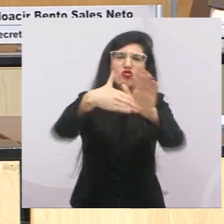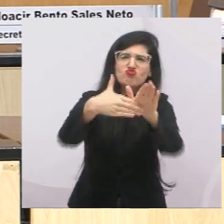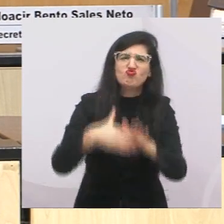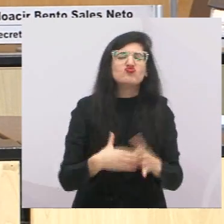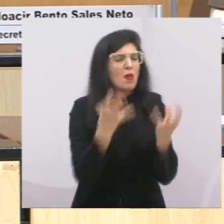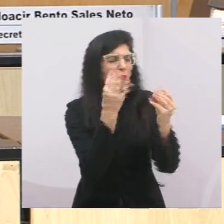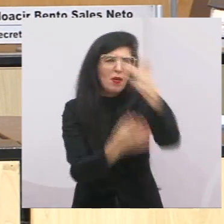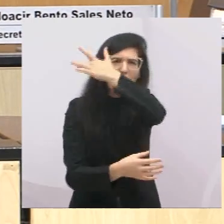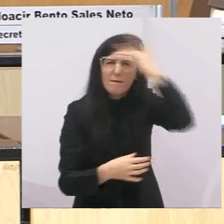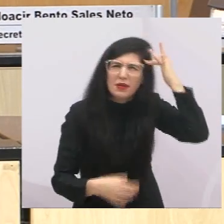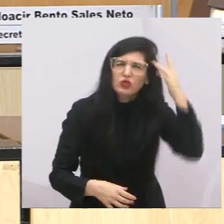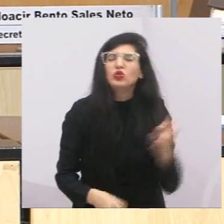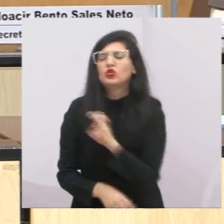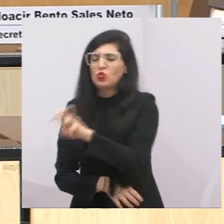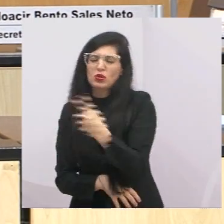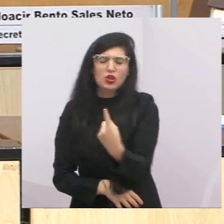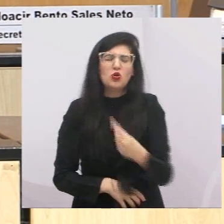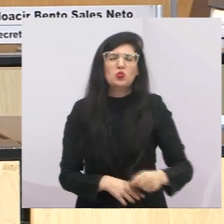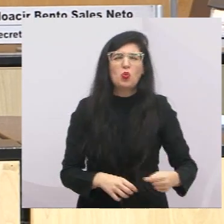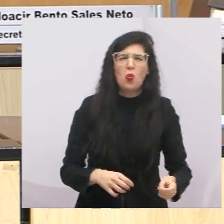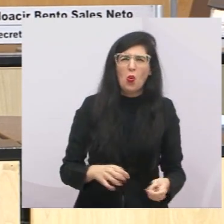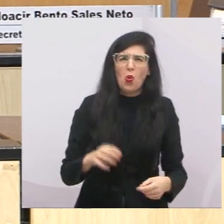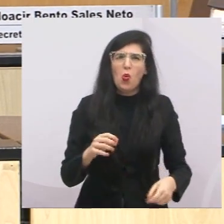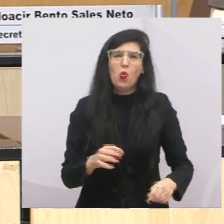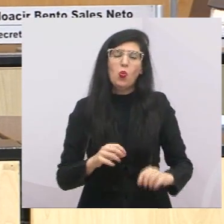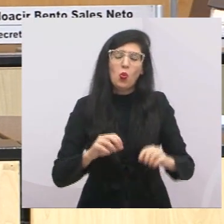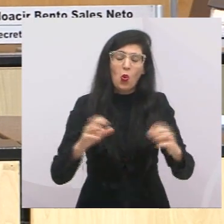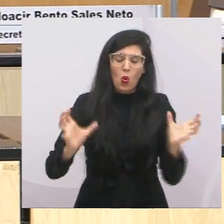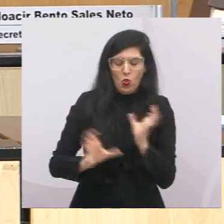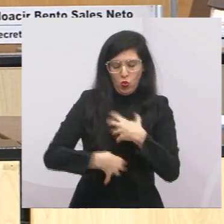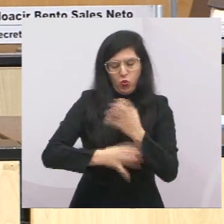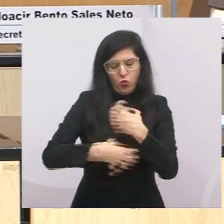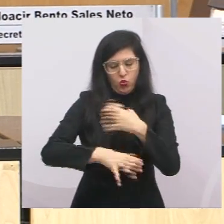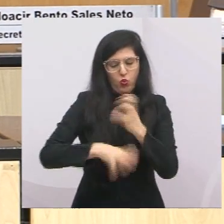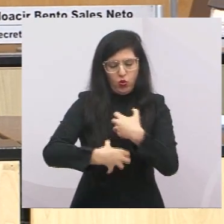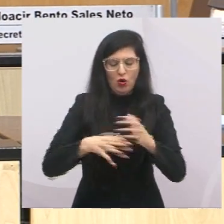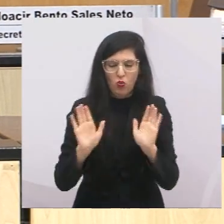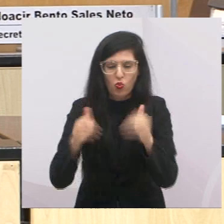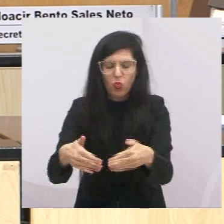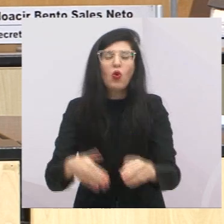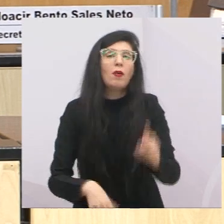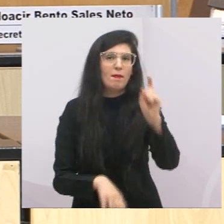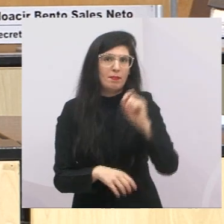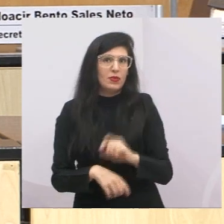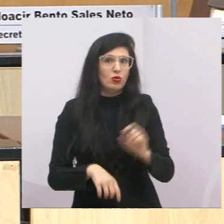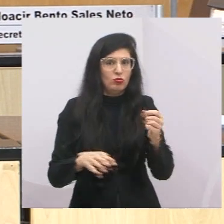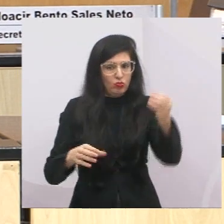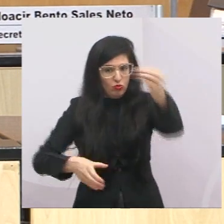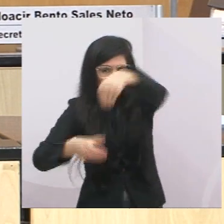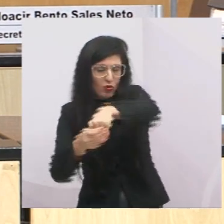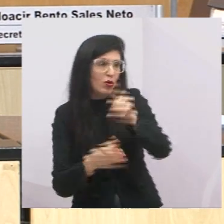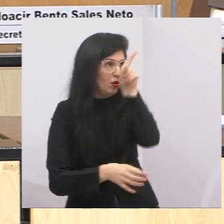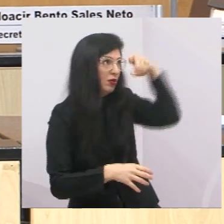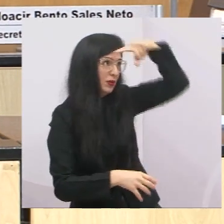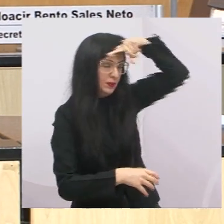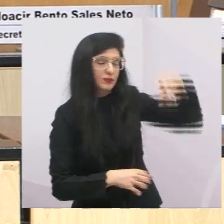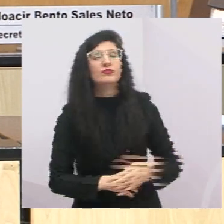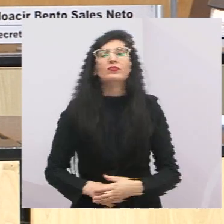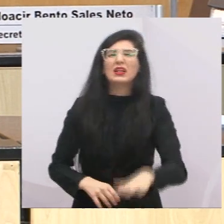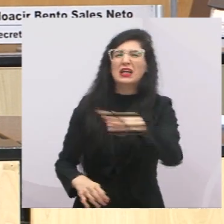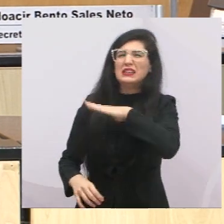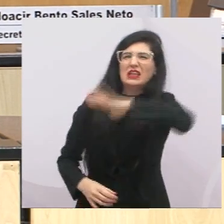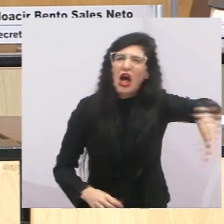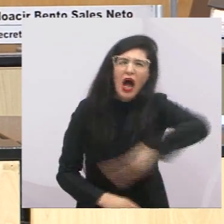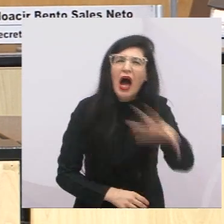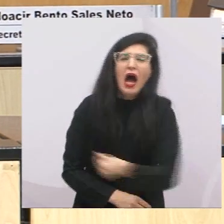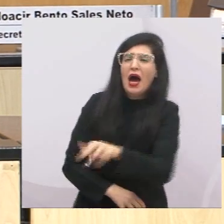complexidade em 51 especialidades médicas. Considerando que o IANSP possui também 17 postos de atendimento próprios, localizados nas cidades de Assis,